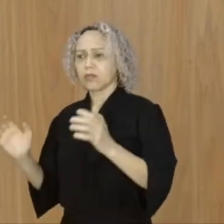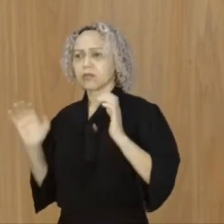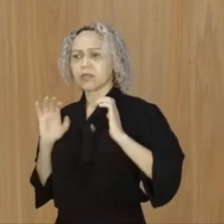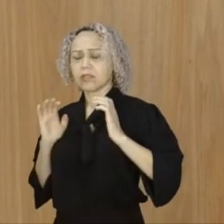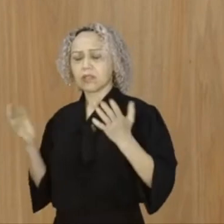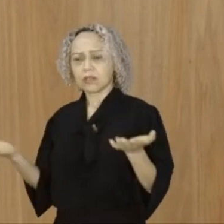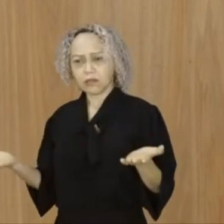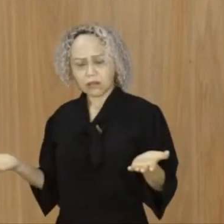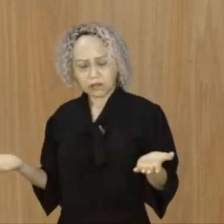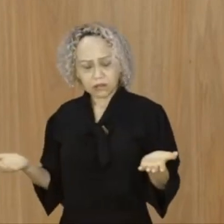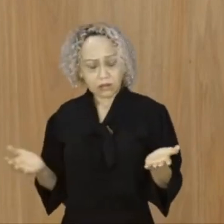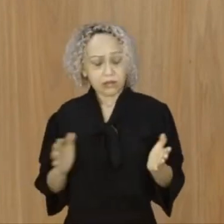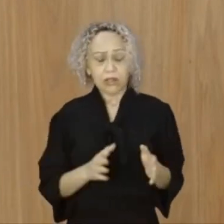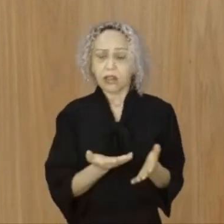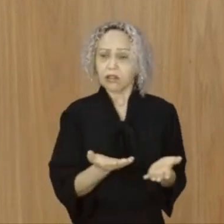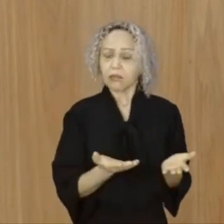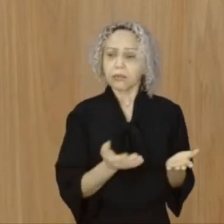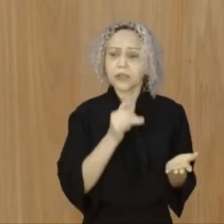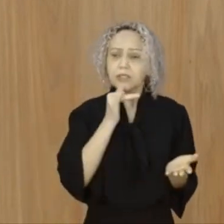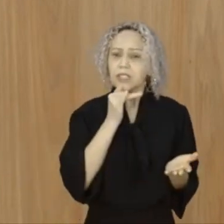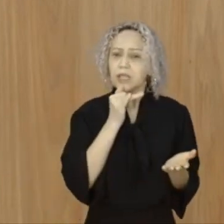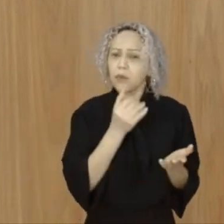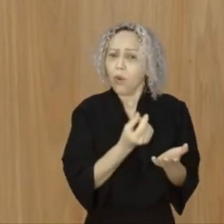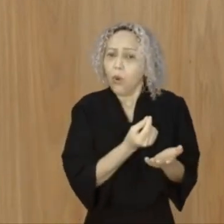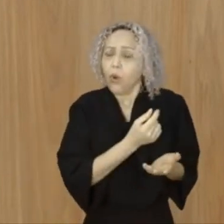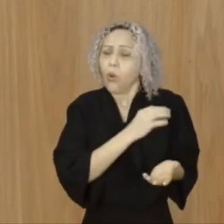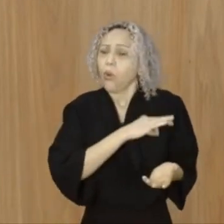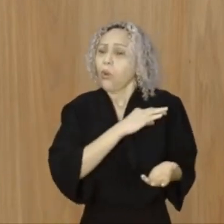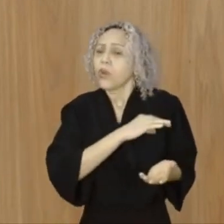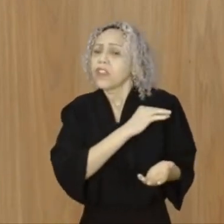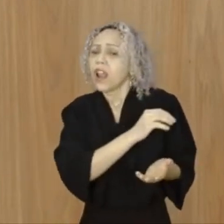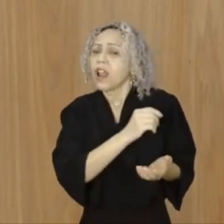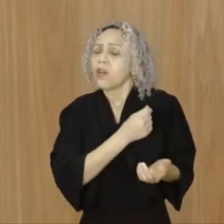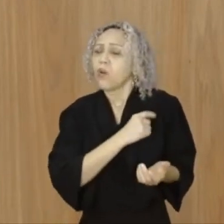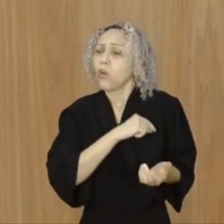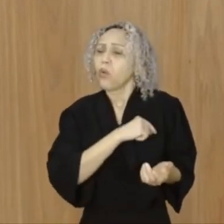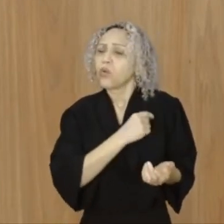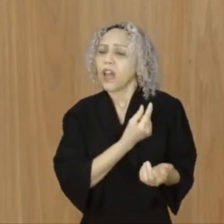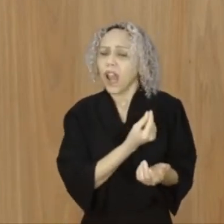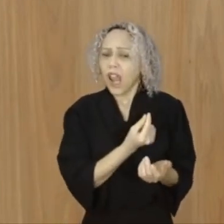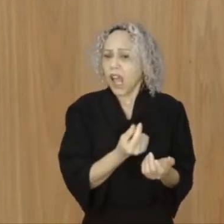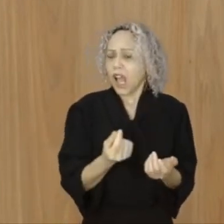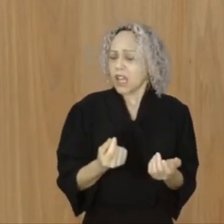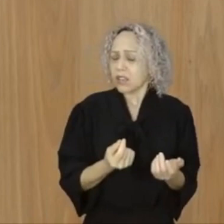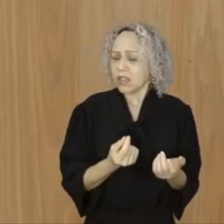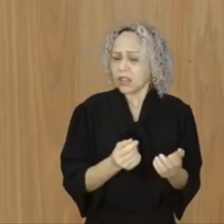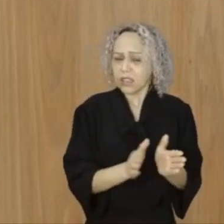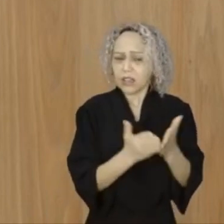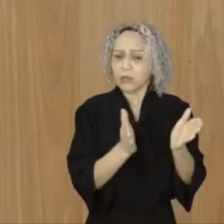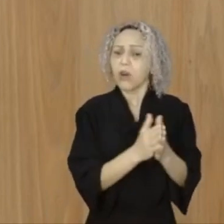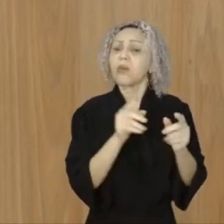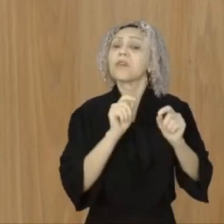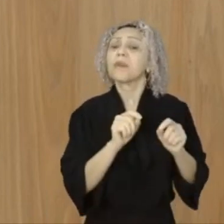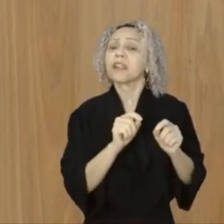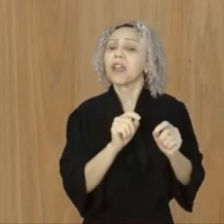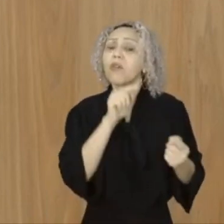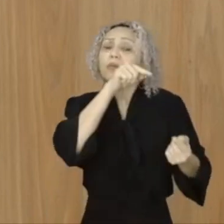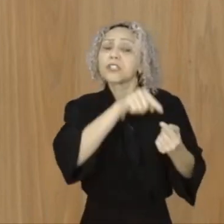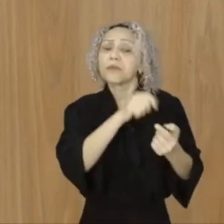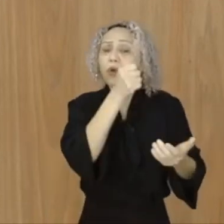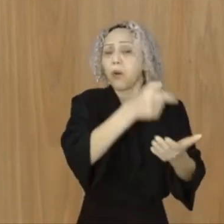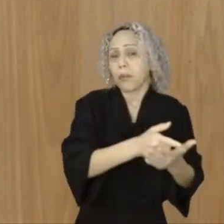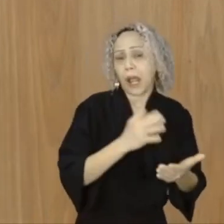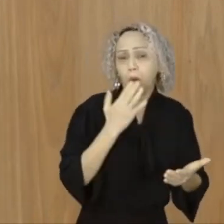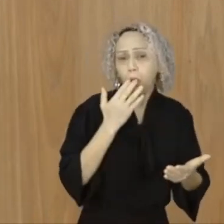renda das famílias mais pobres vão para comprar comida, né? Pagar aluguel, pagar contas. Então a gente tem esse ajuste aí